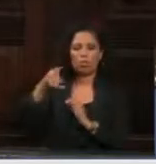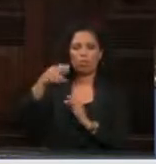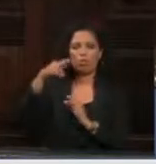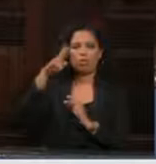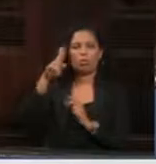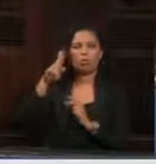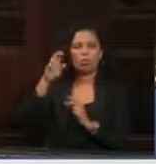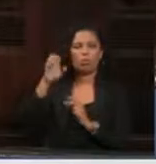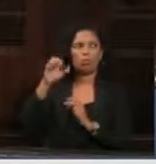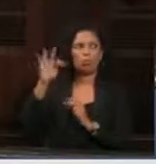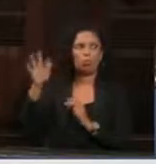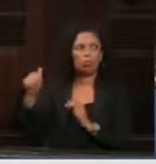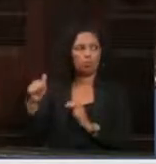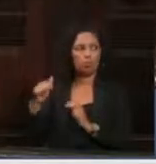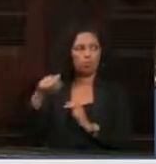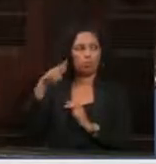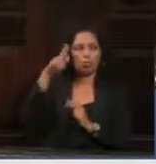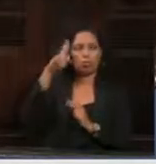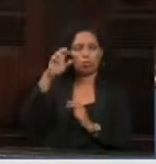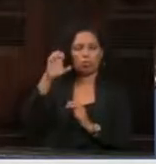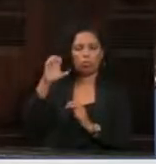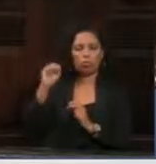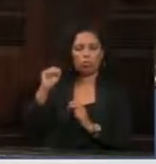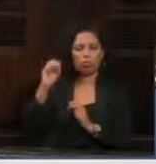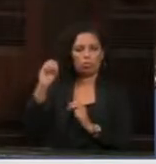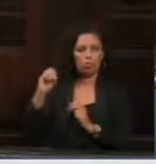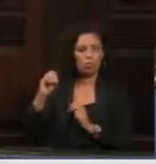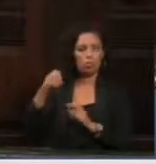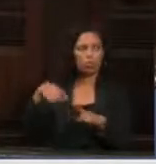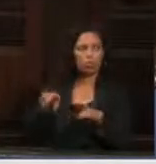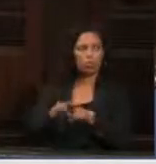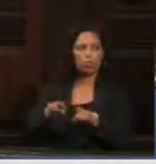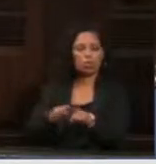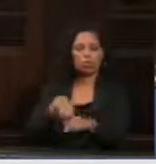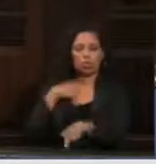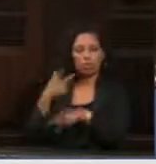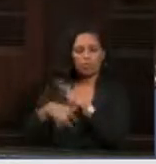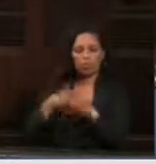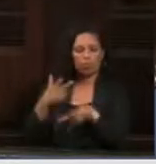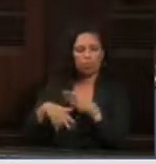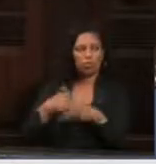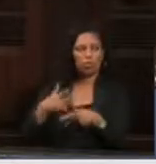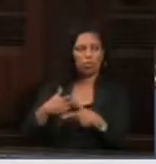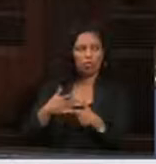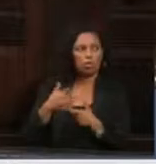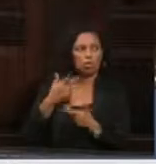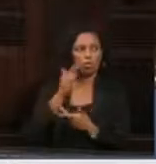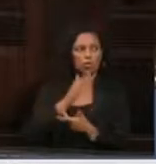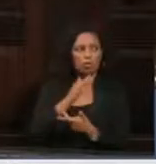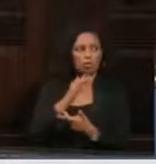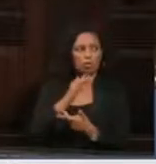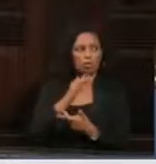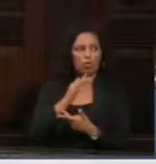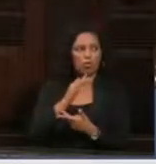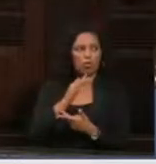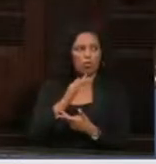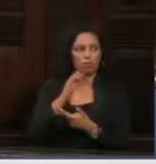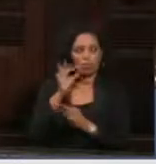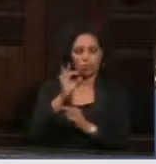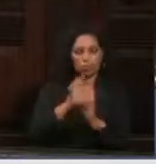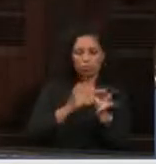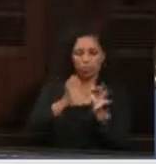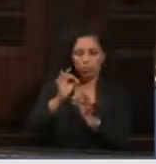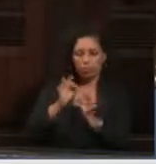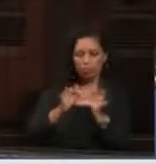emf ao uso também me refiro às instituições que produzem